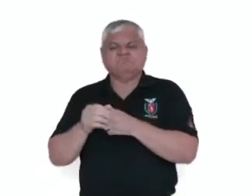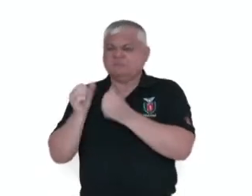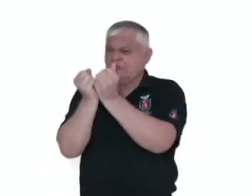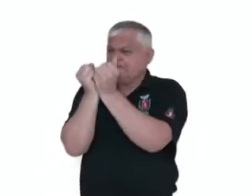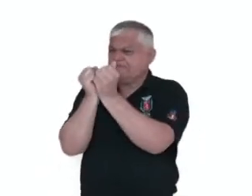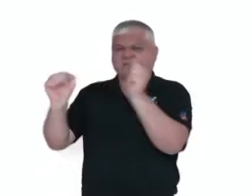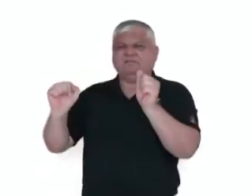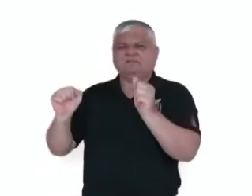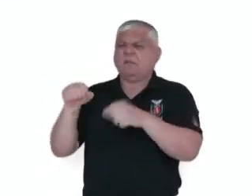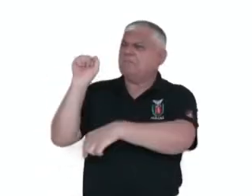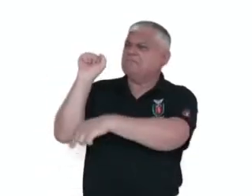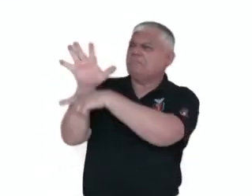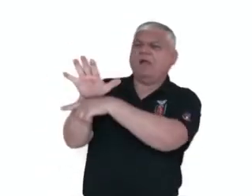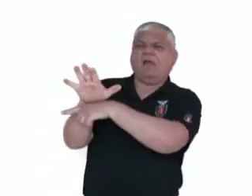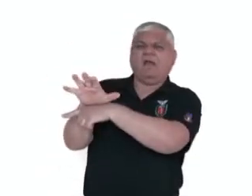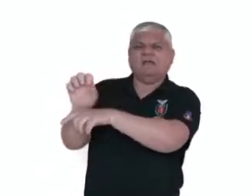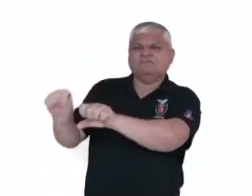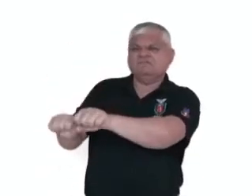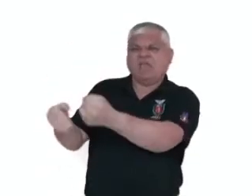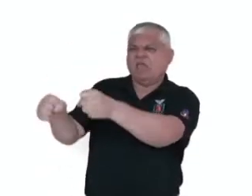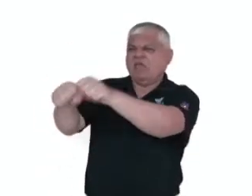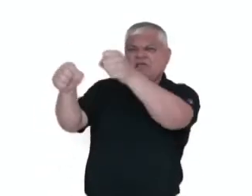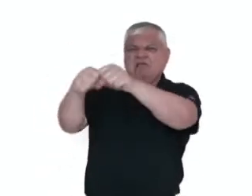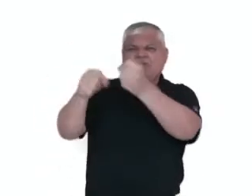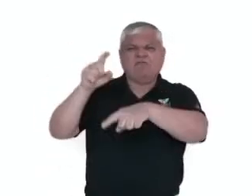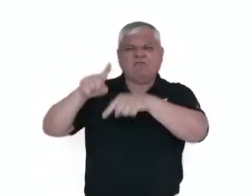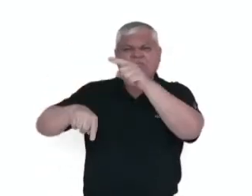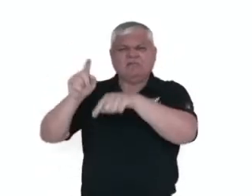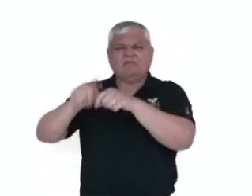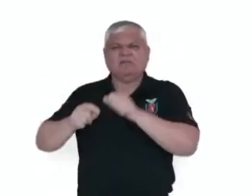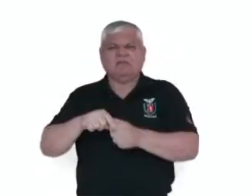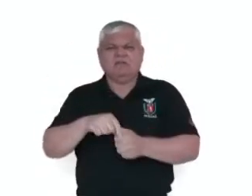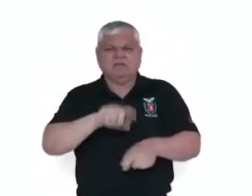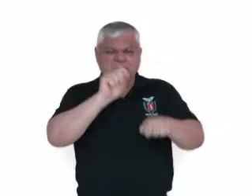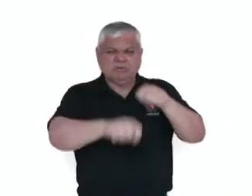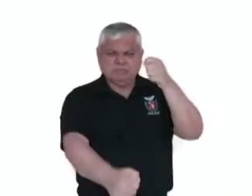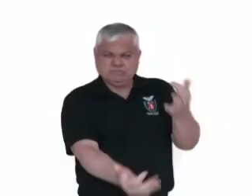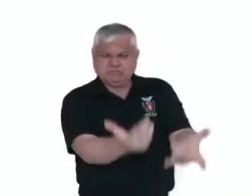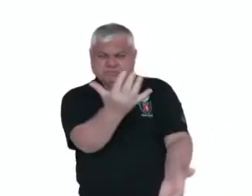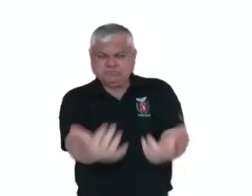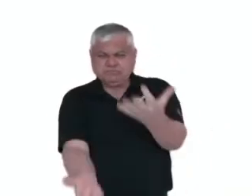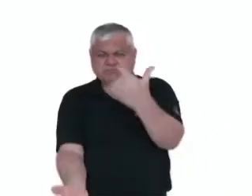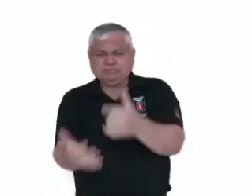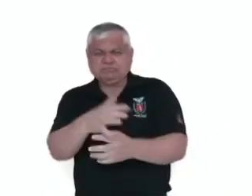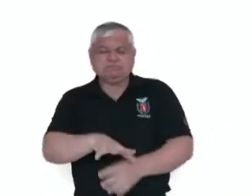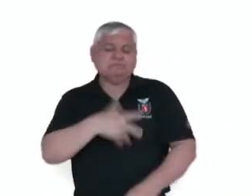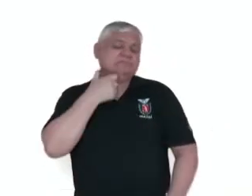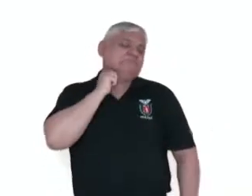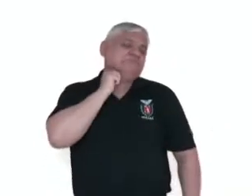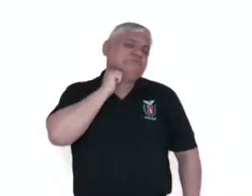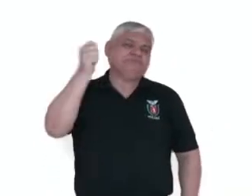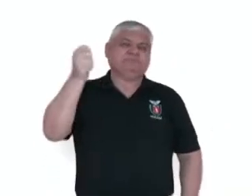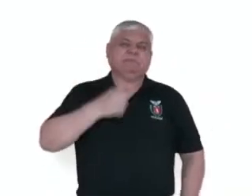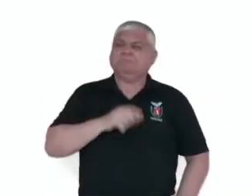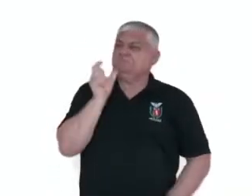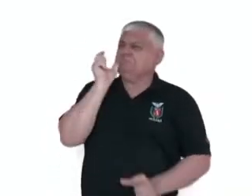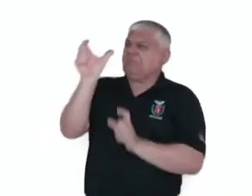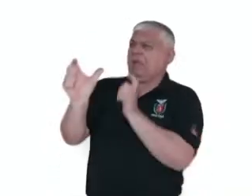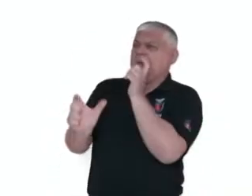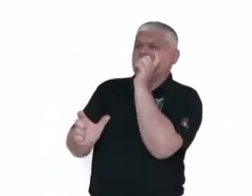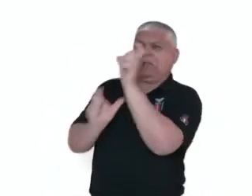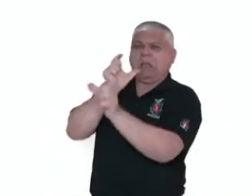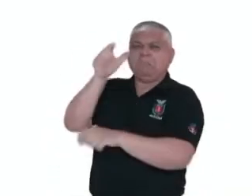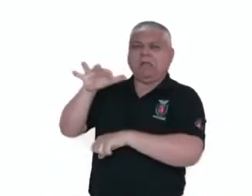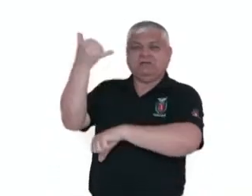quebrando ferramentas, incendiando plantações, suicidando-se, agredindo feitores e senhores,